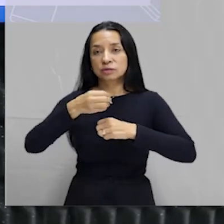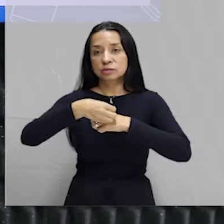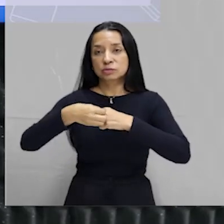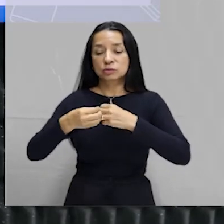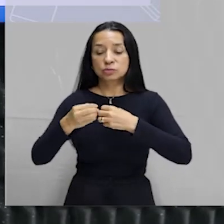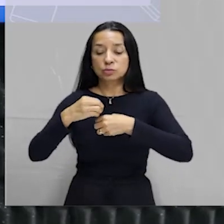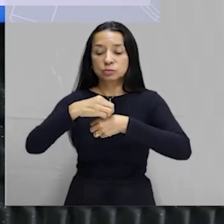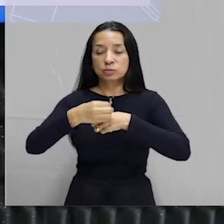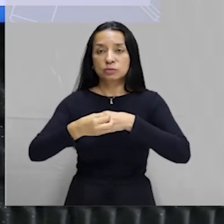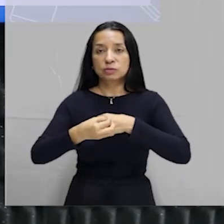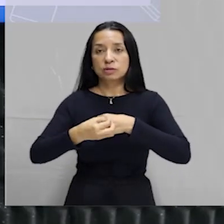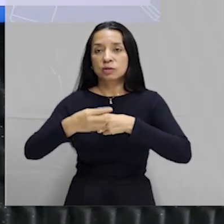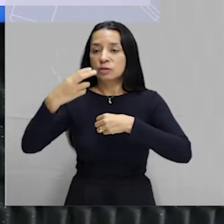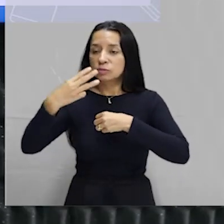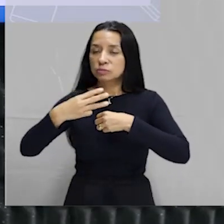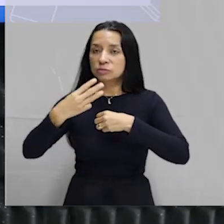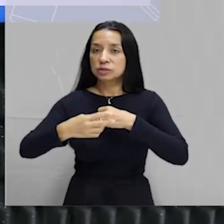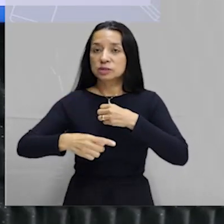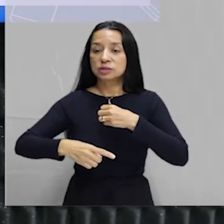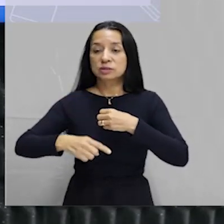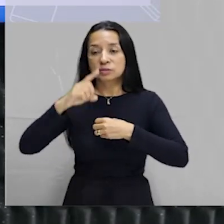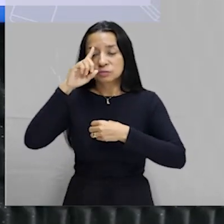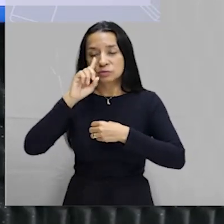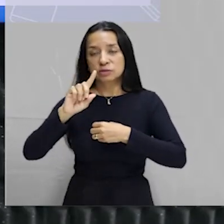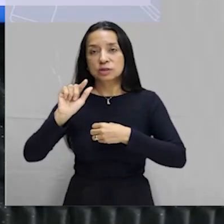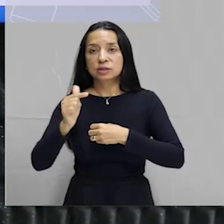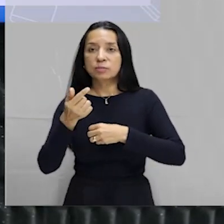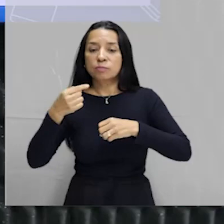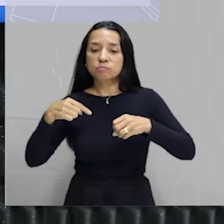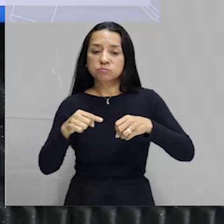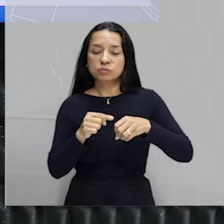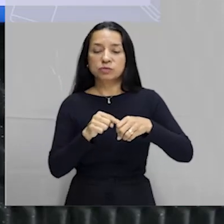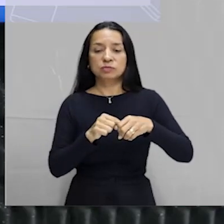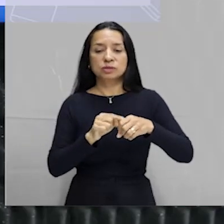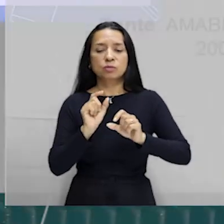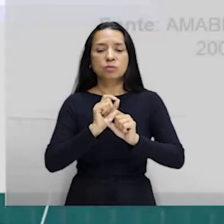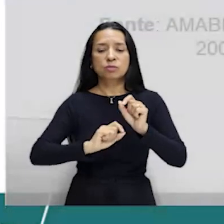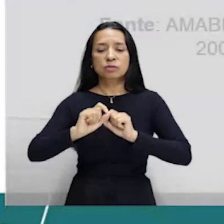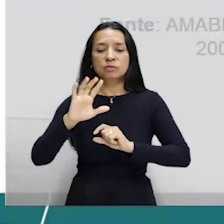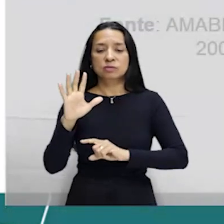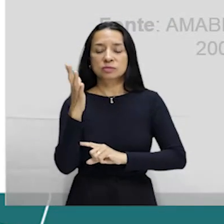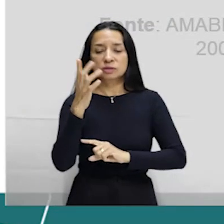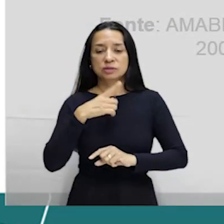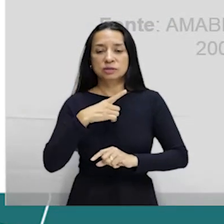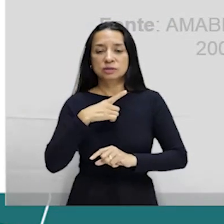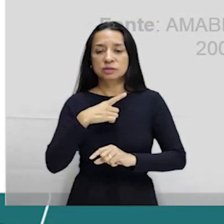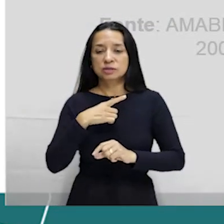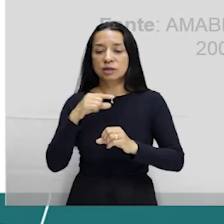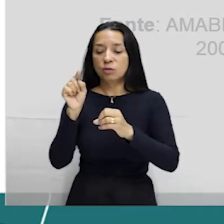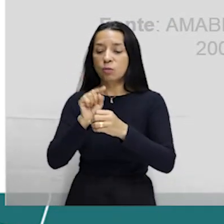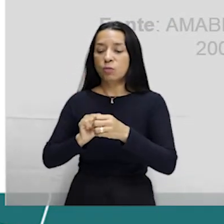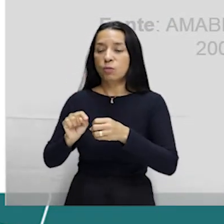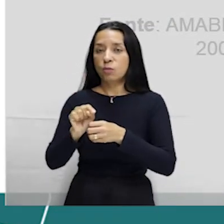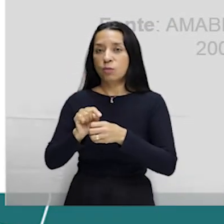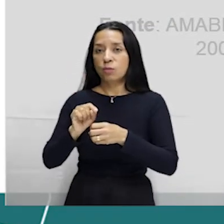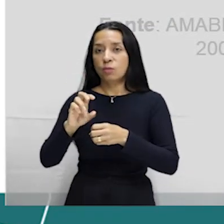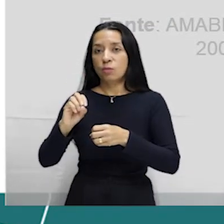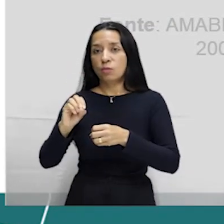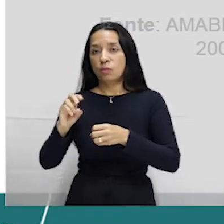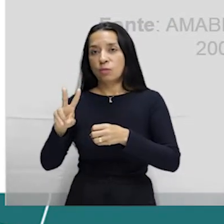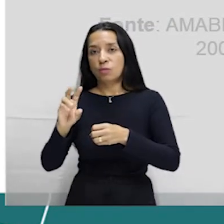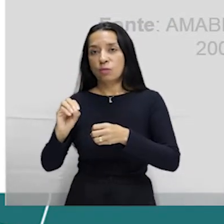dia após a fecundação. O que vai acontecer nesse primeiro caso? Eu vou ter aqui o ovo ou zigoto que foi